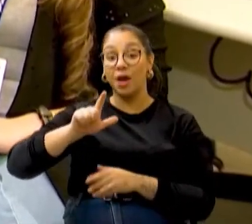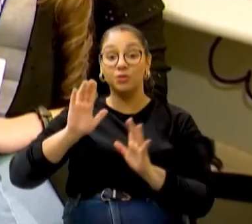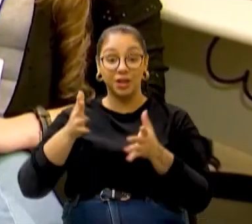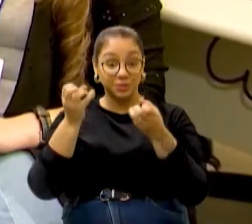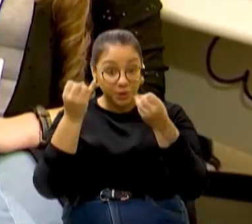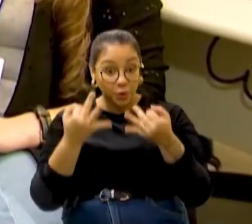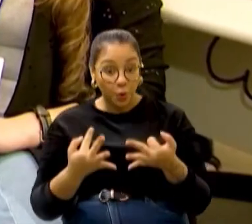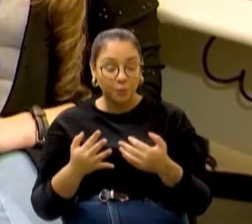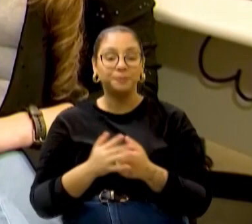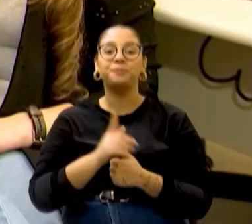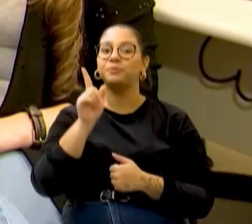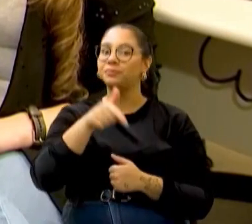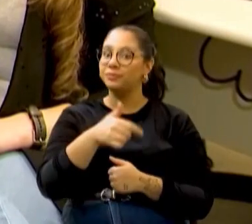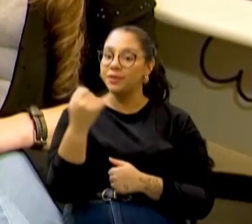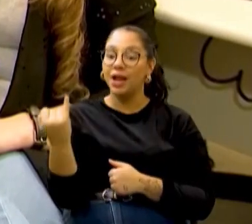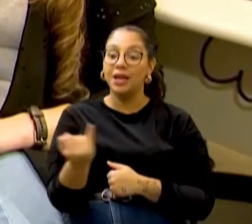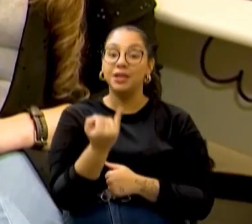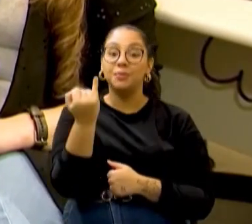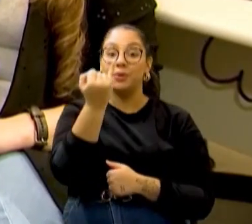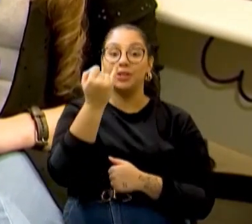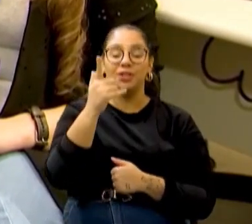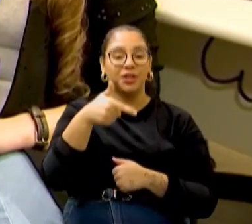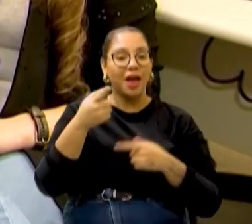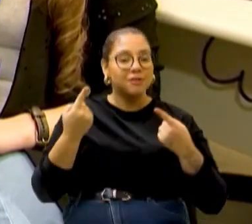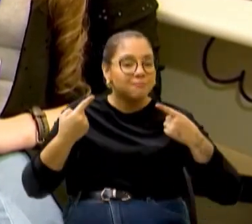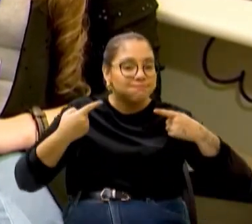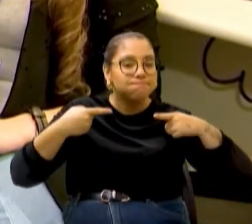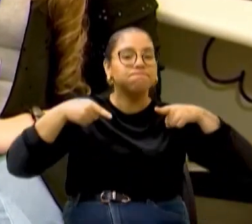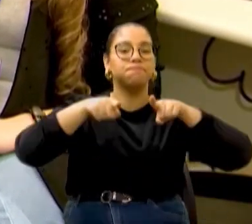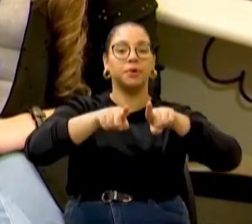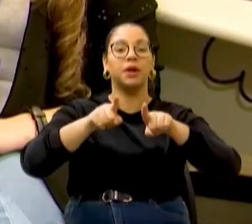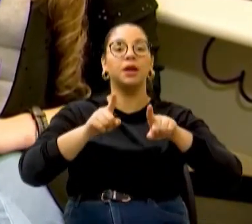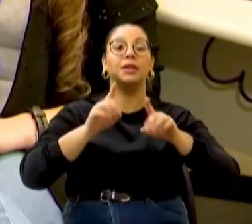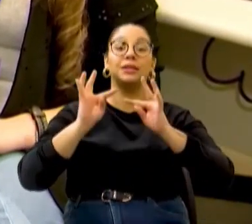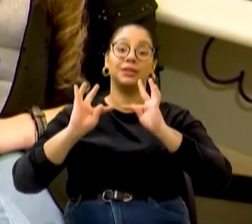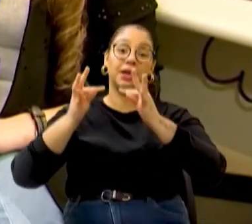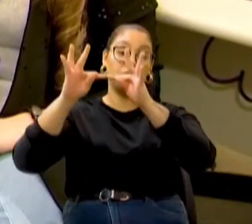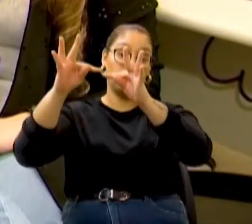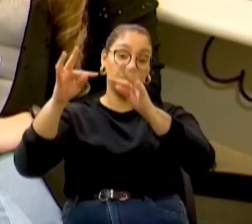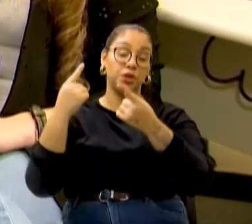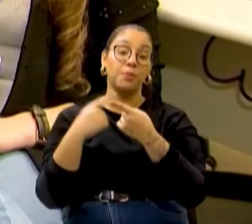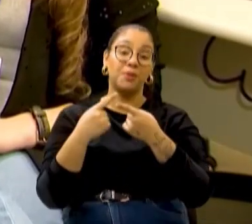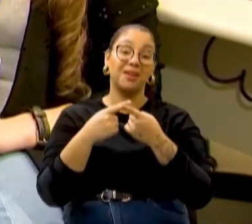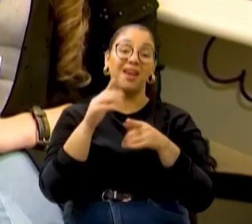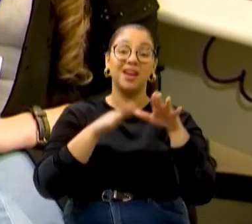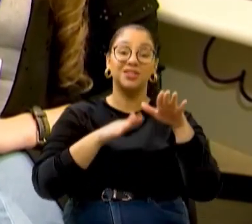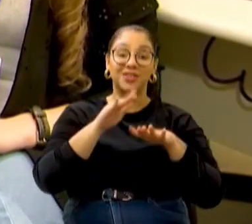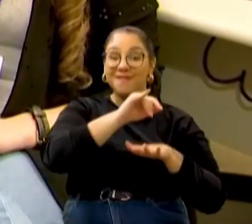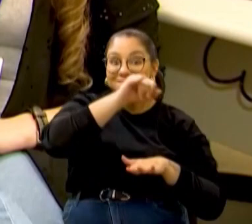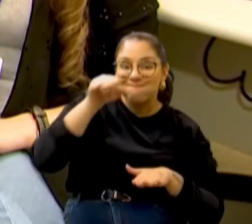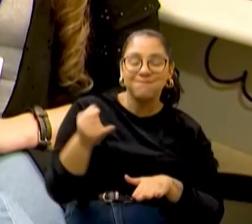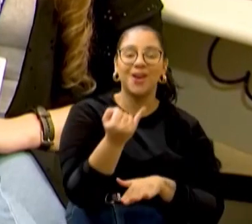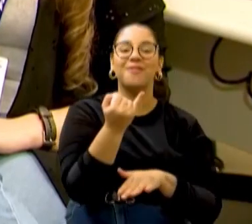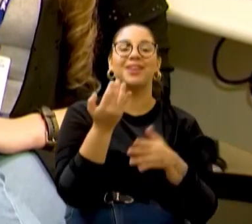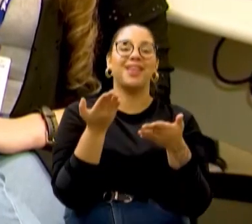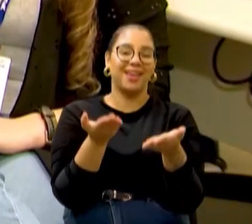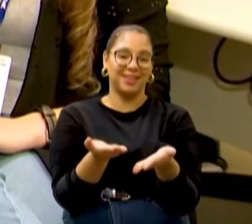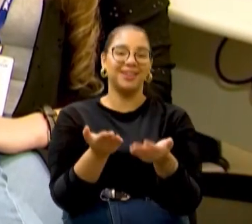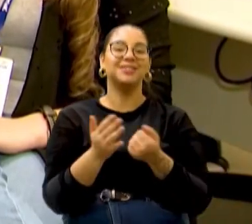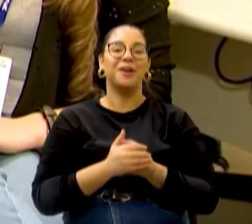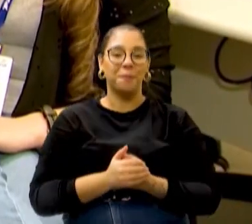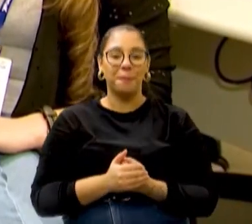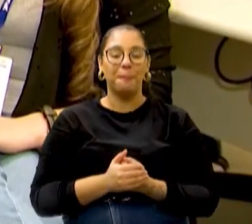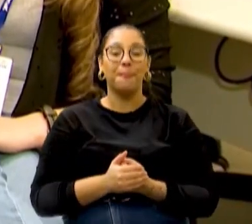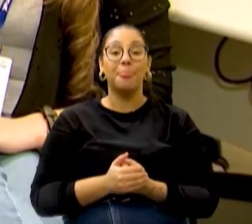a Raquel disse a não é é importante que a gente caminho junto com a tecnologia para tirar justamente